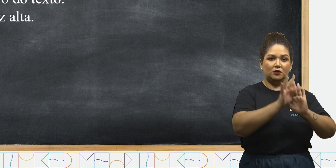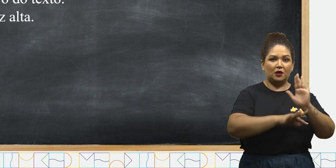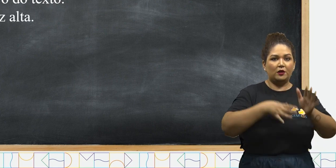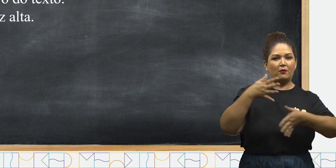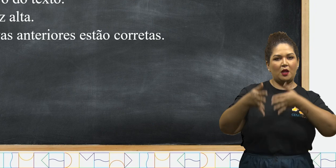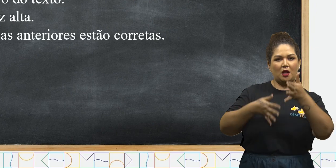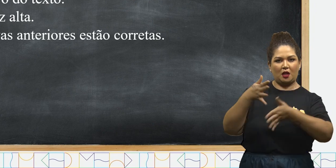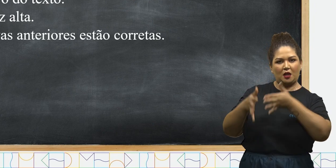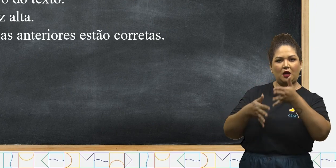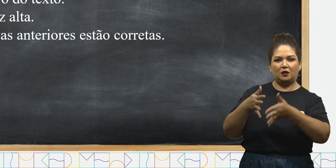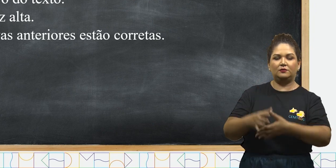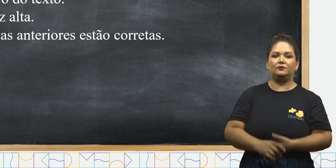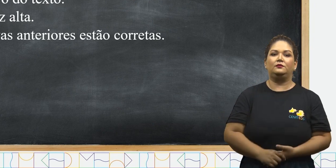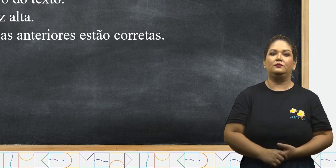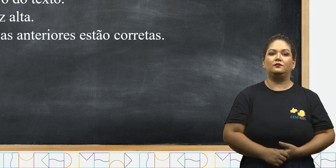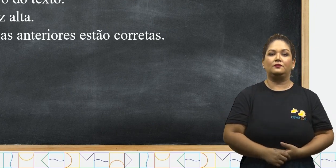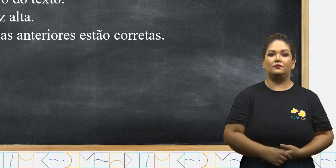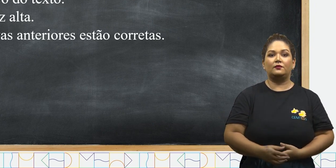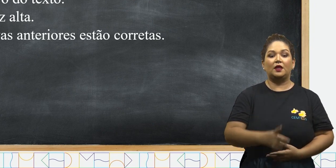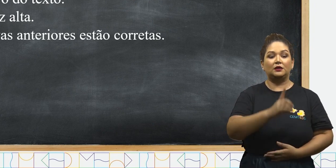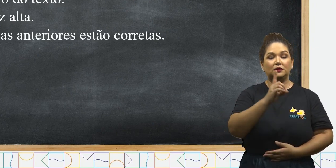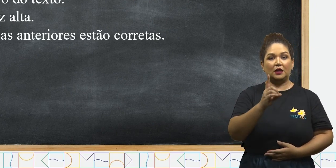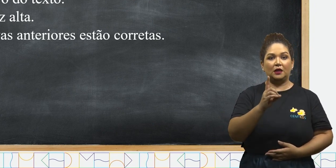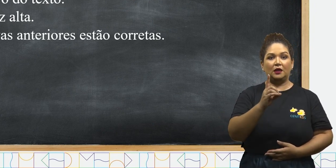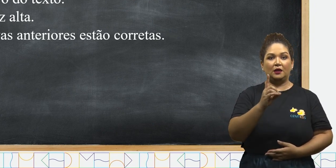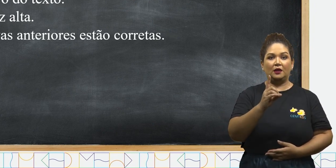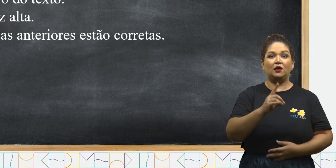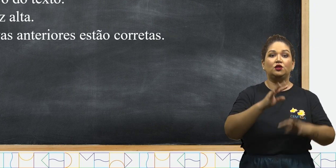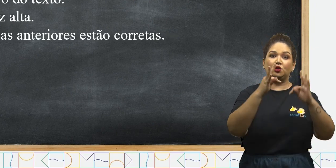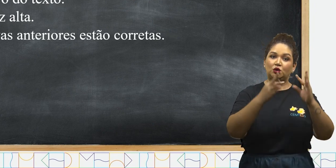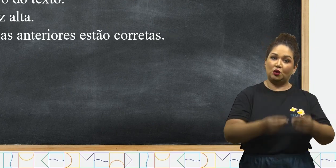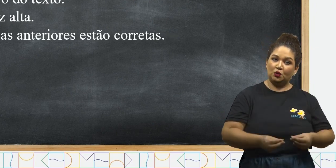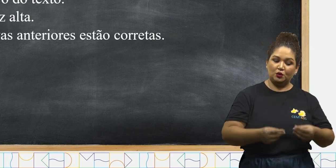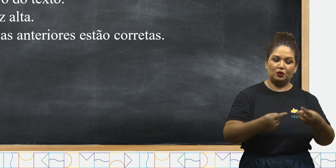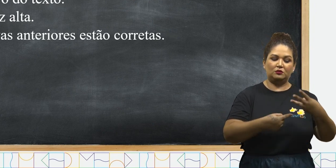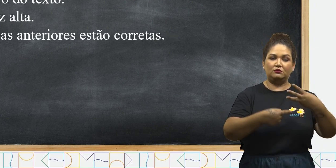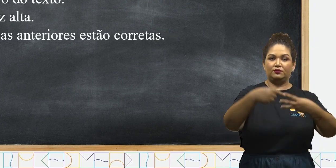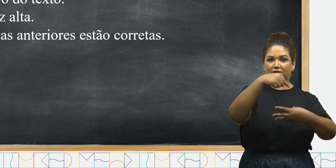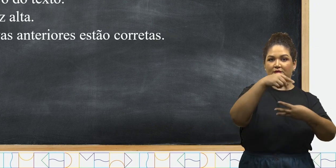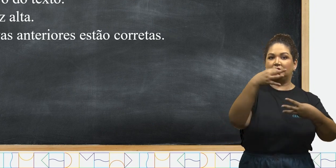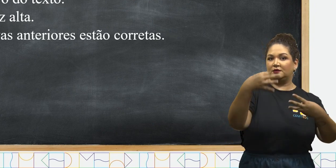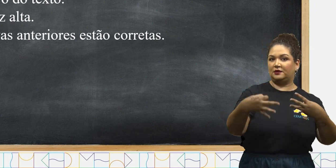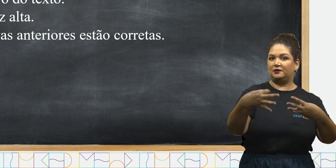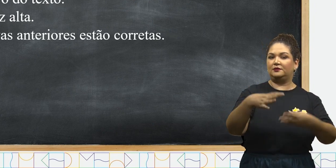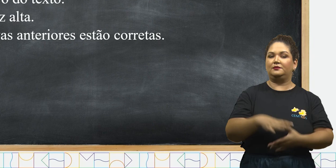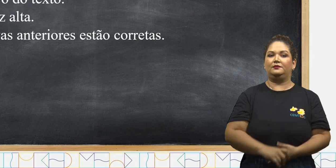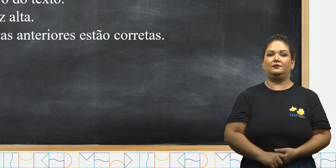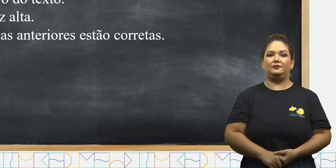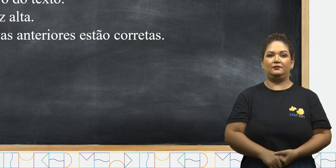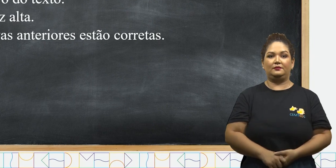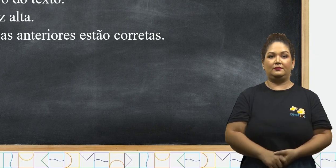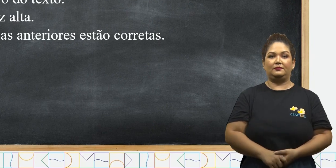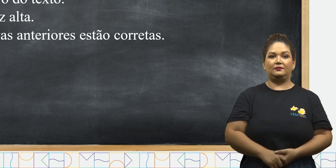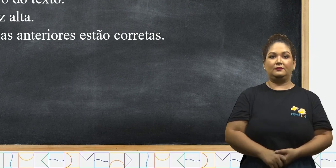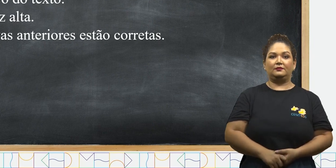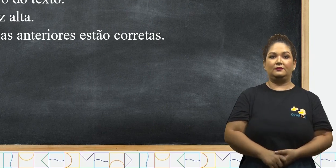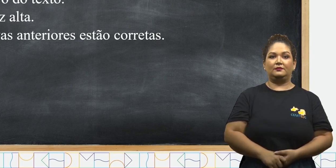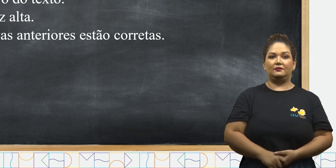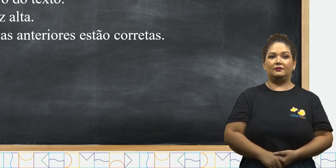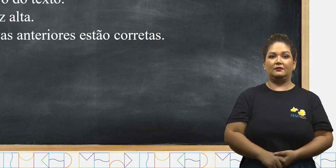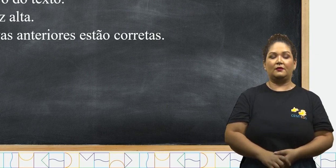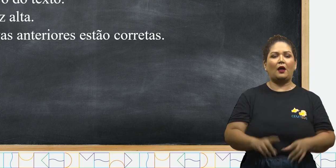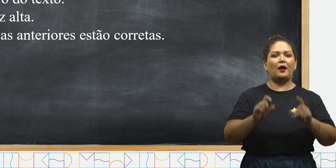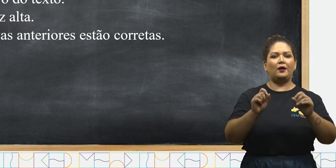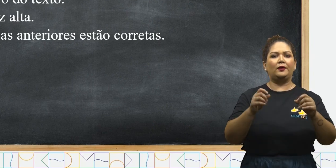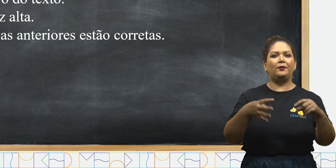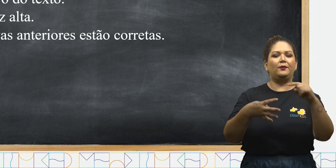voz alta. Letra D. Todas as alternativas anteriores estão corretas. Quais são